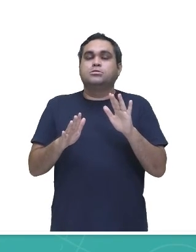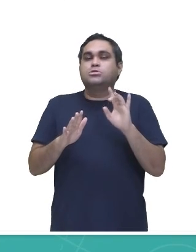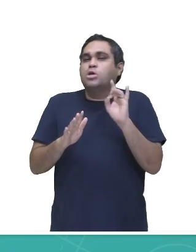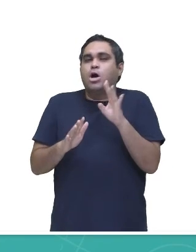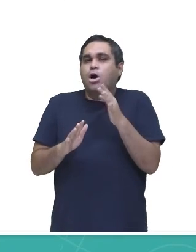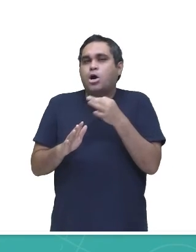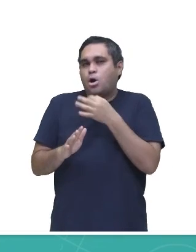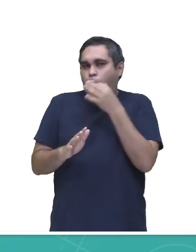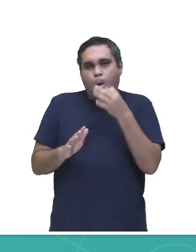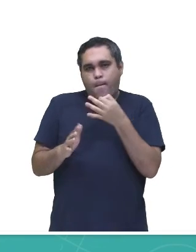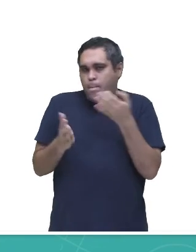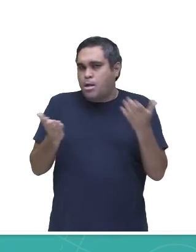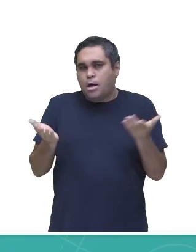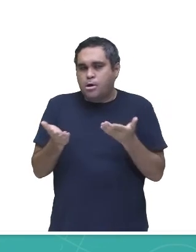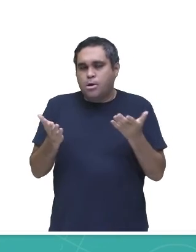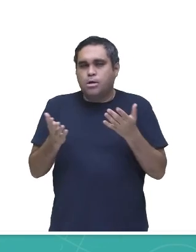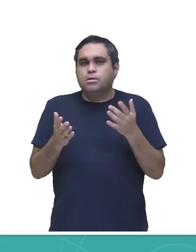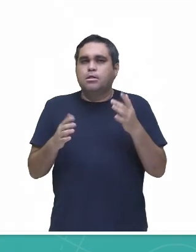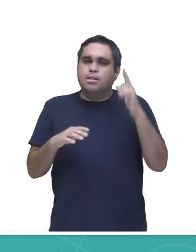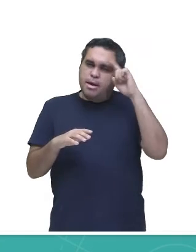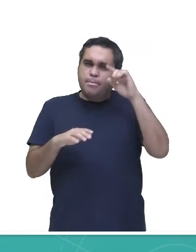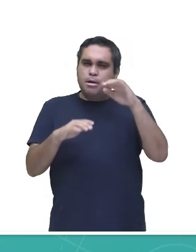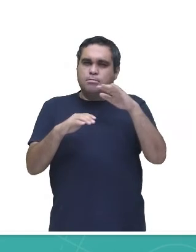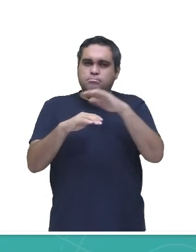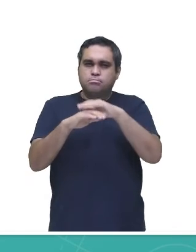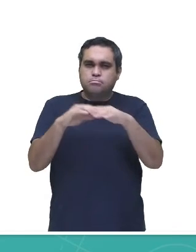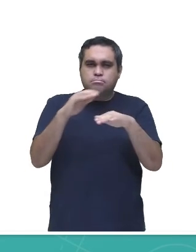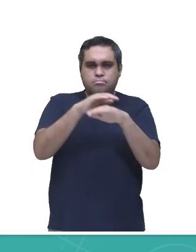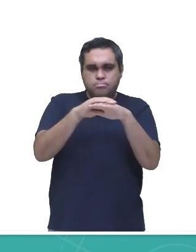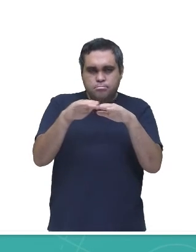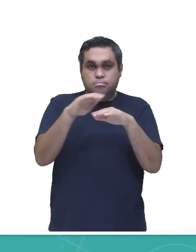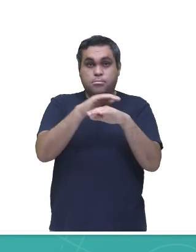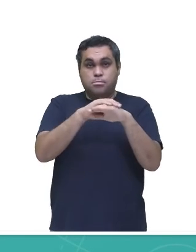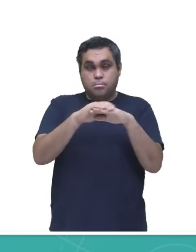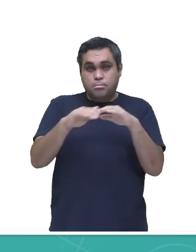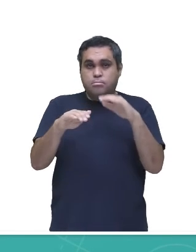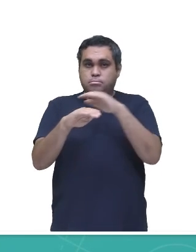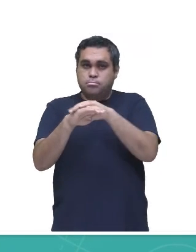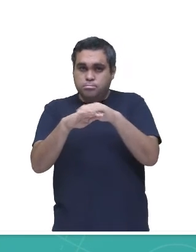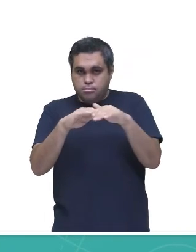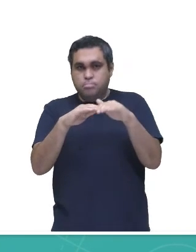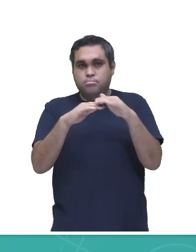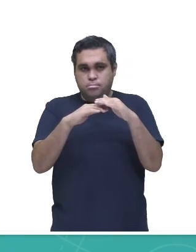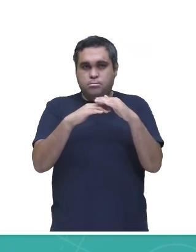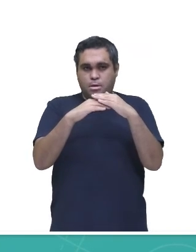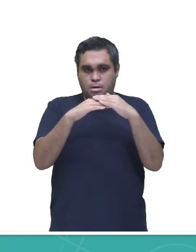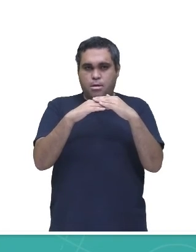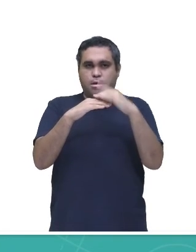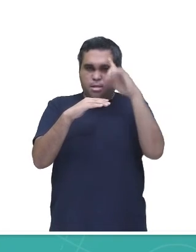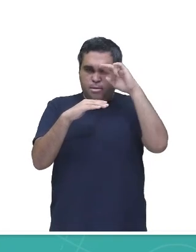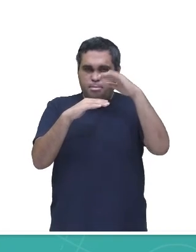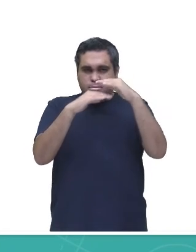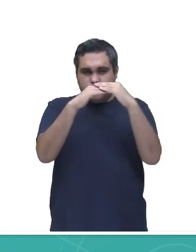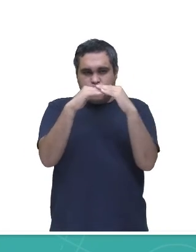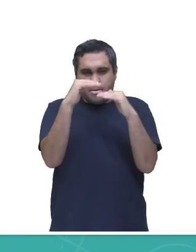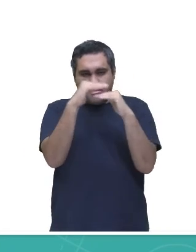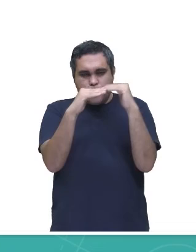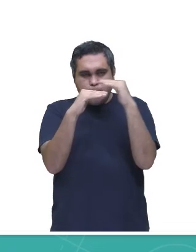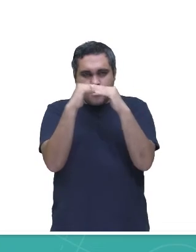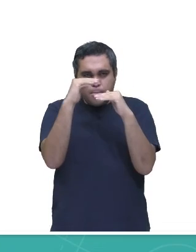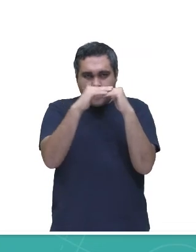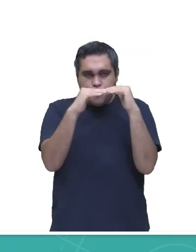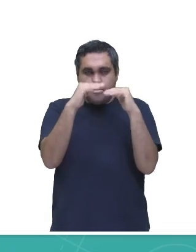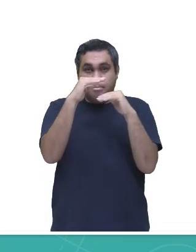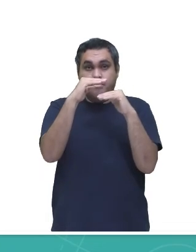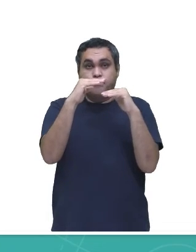a gente identificar as camadas, a gente vai relembrar aí o nosso esqueminha para facilitar aí a correção para